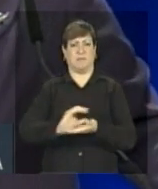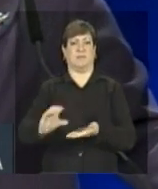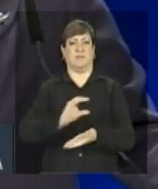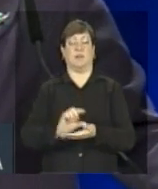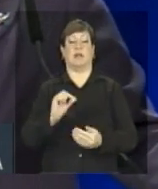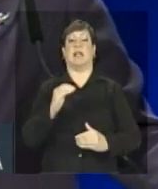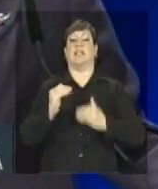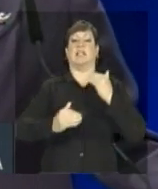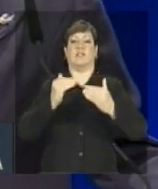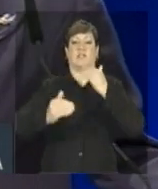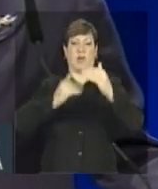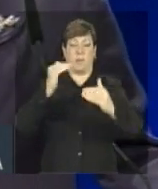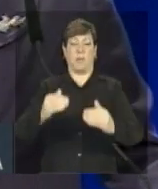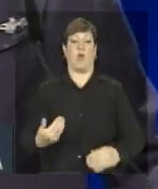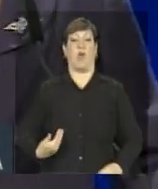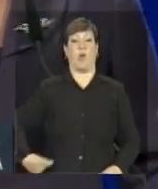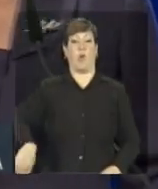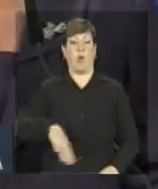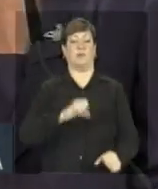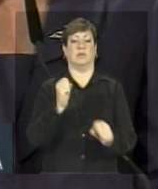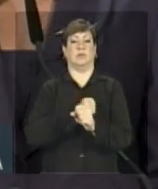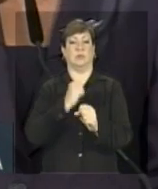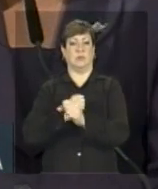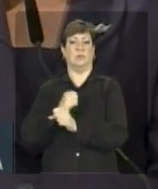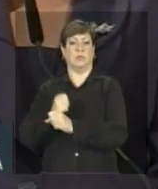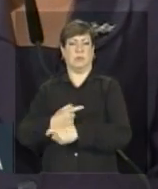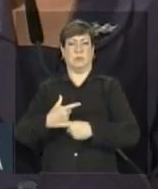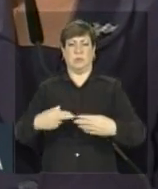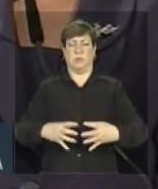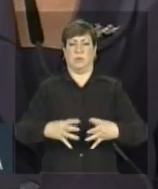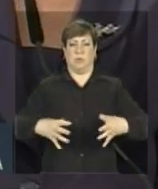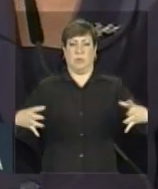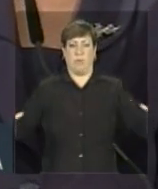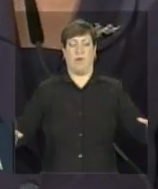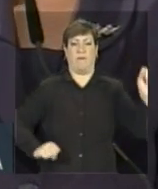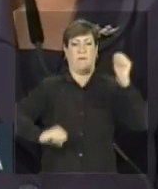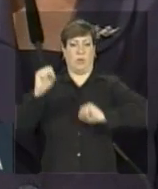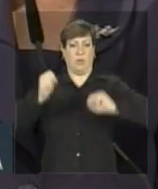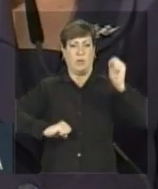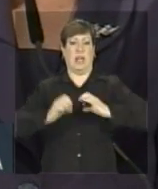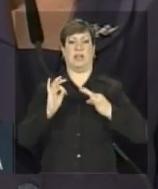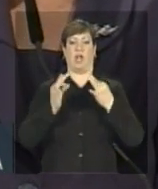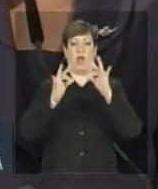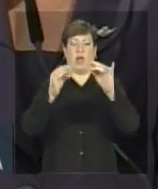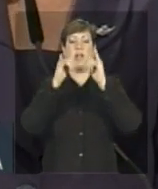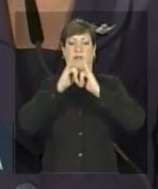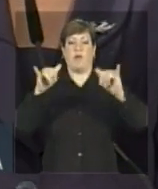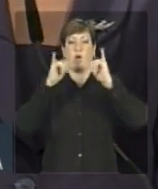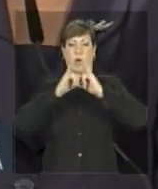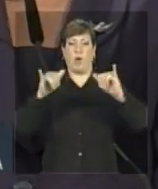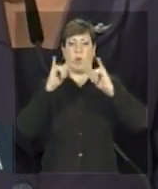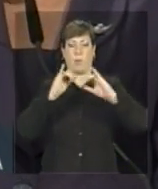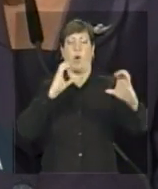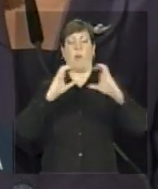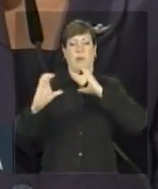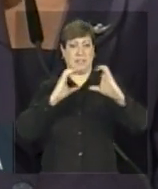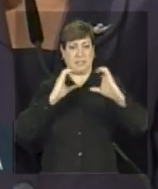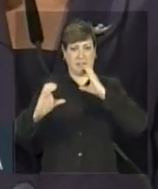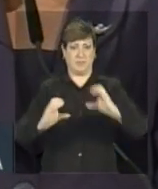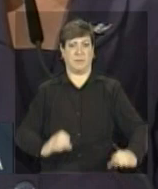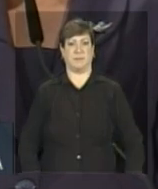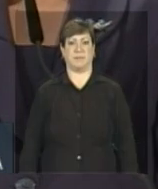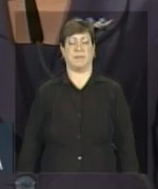no desenvolvimento de nossa infraestrutura e em nossa indústria de tecnologia de informação e